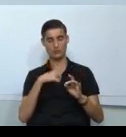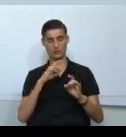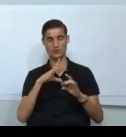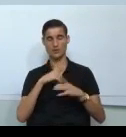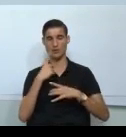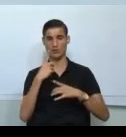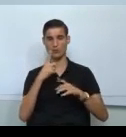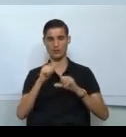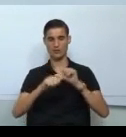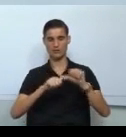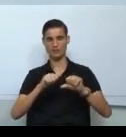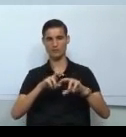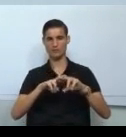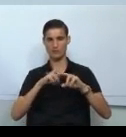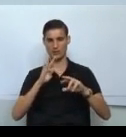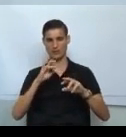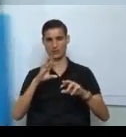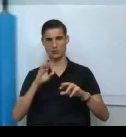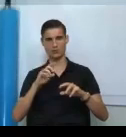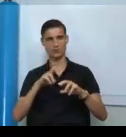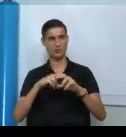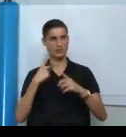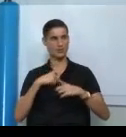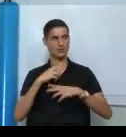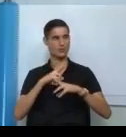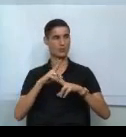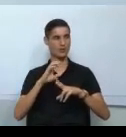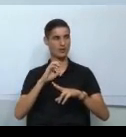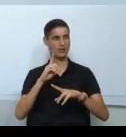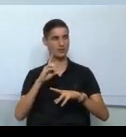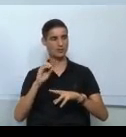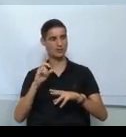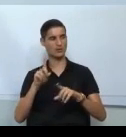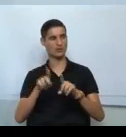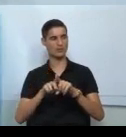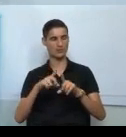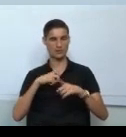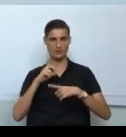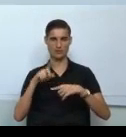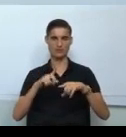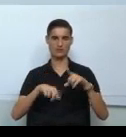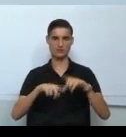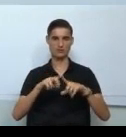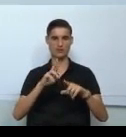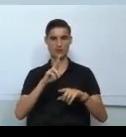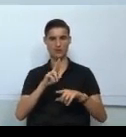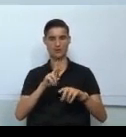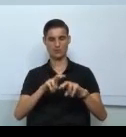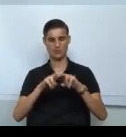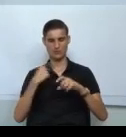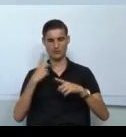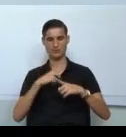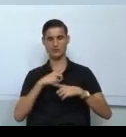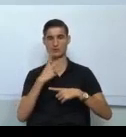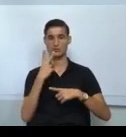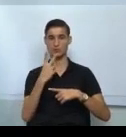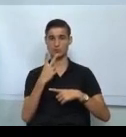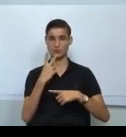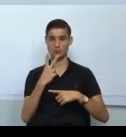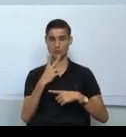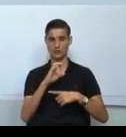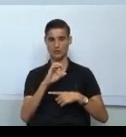o θ. E aqui nós temos outra EDO, que está em função do meu R. Por isso que nós temos